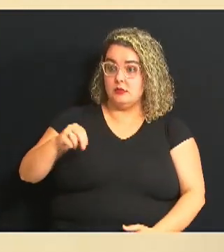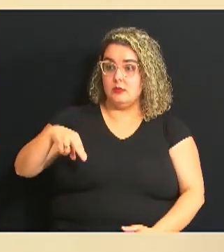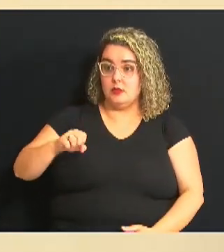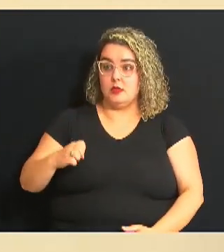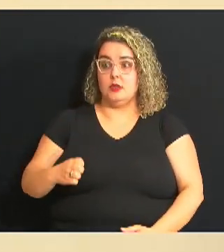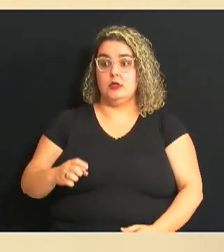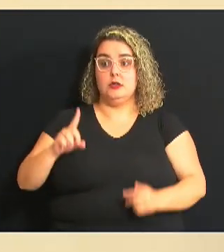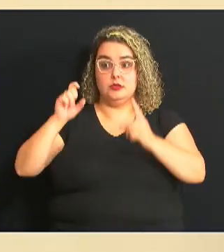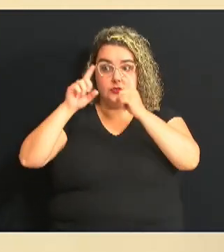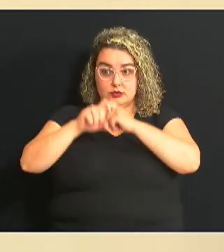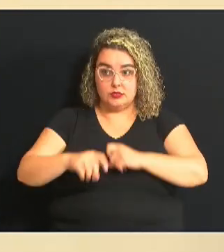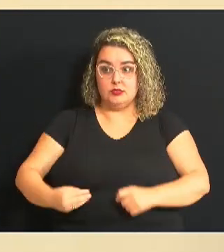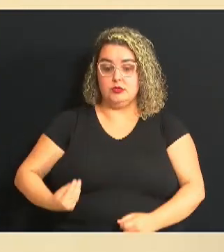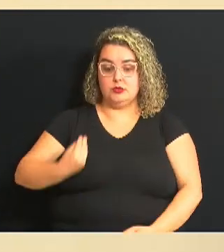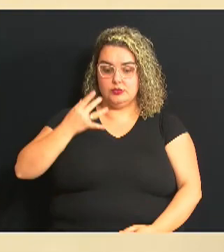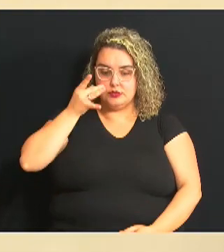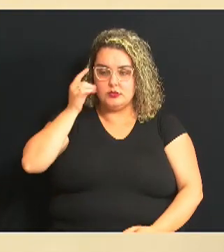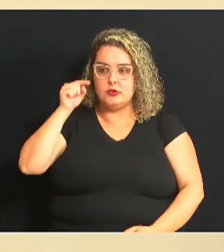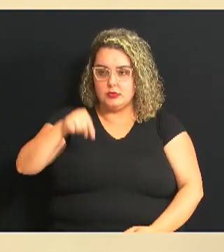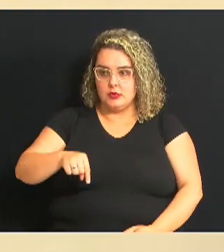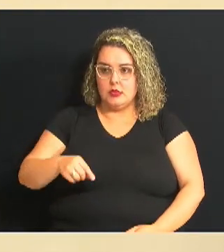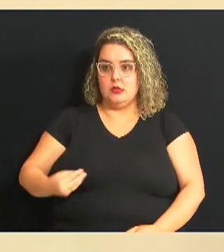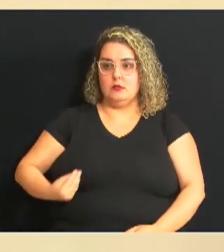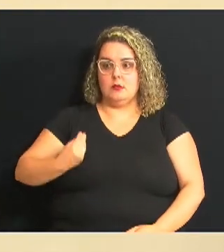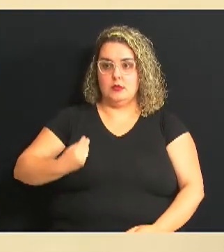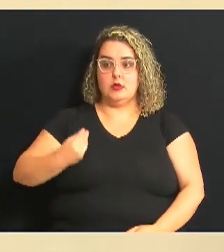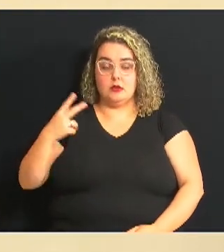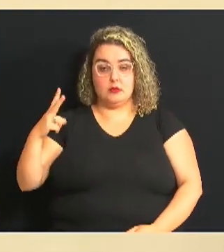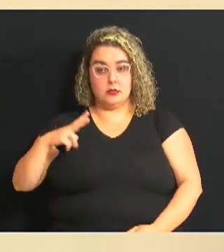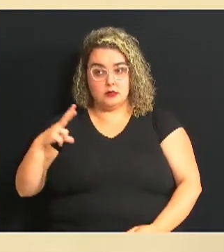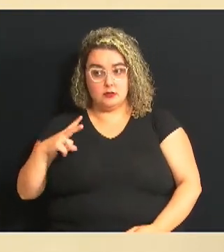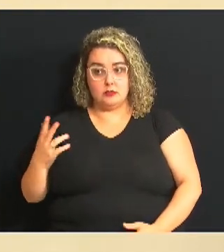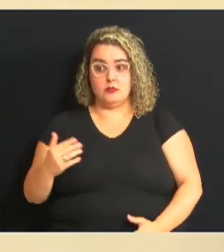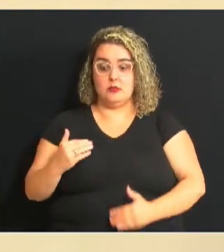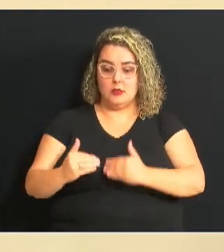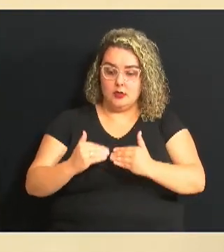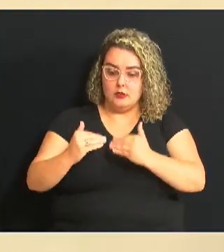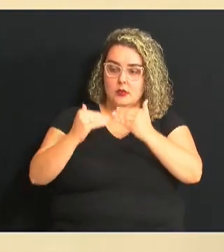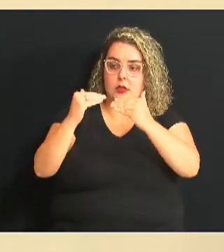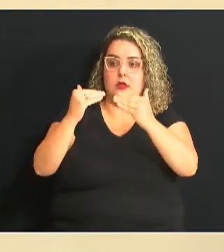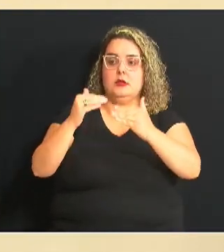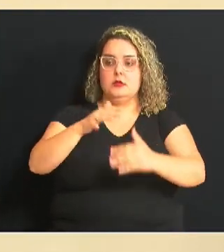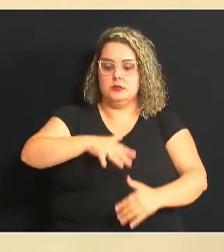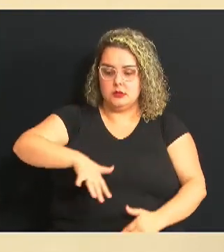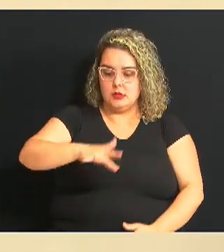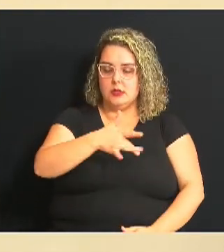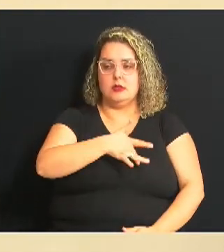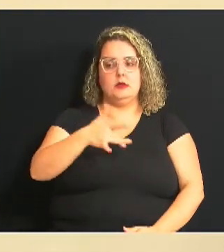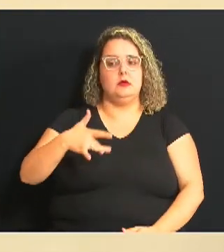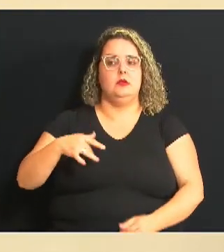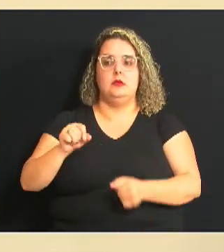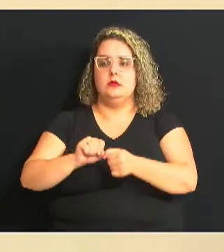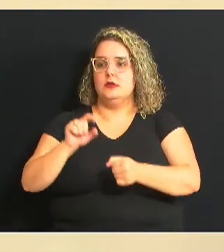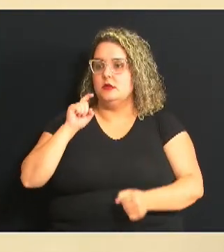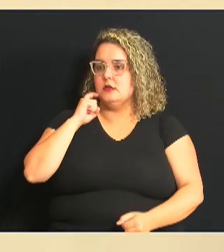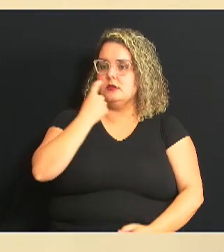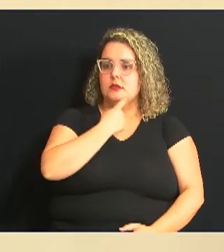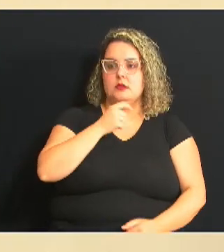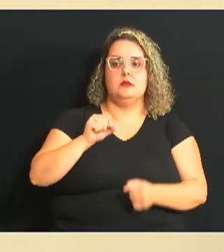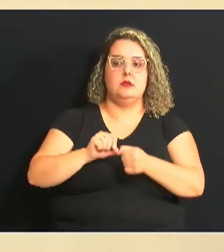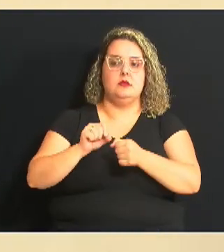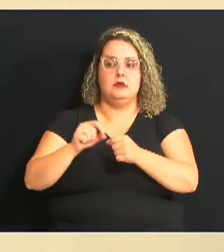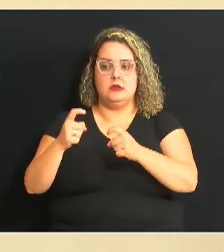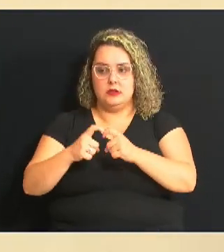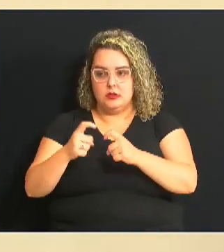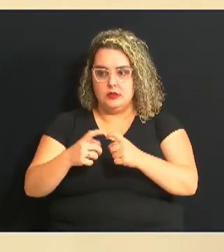vida privada, ela sempre foi galgada ou pautada na área de saúde. Eu fiz odontologia, fiz medicina,